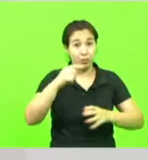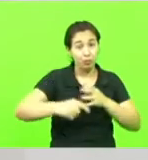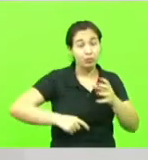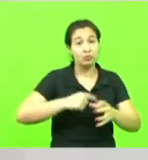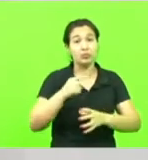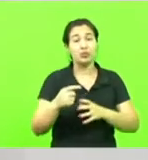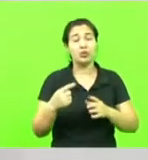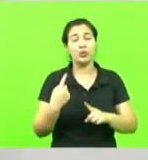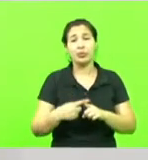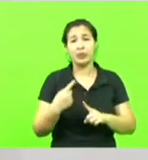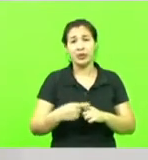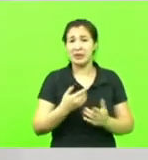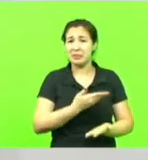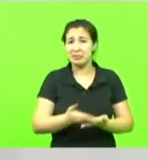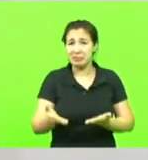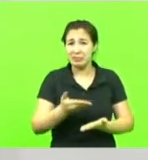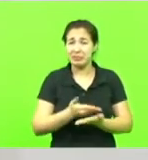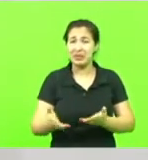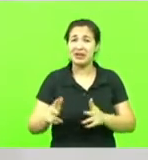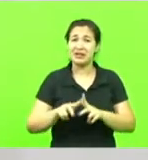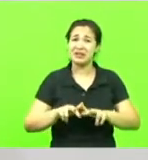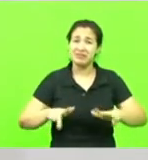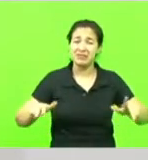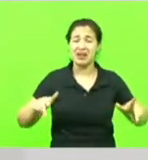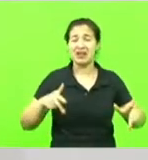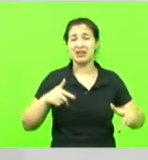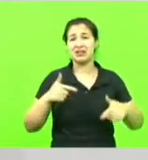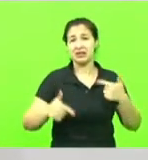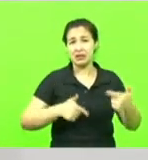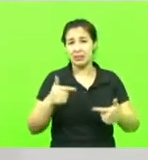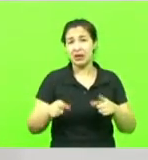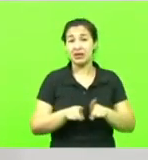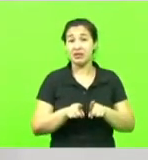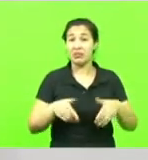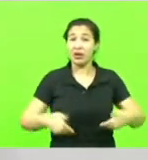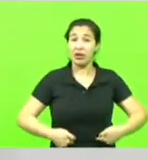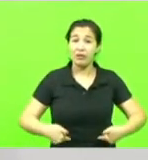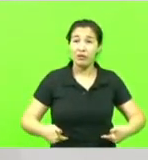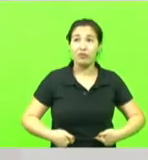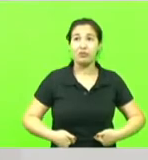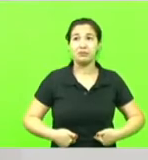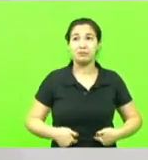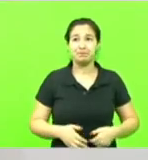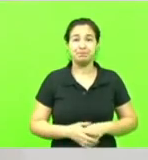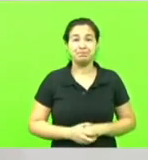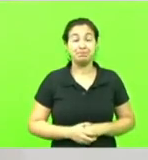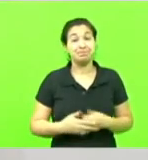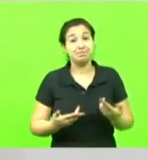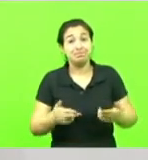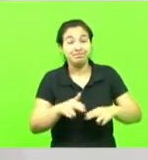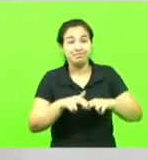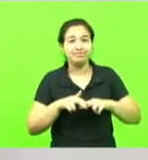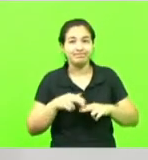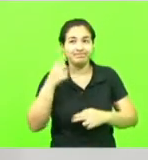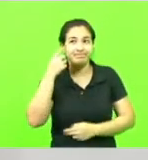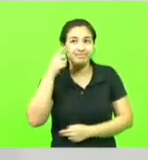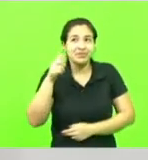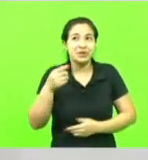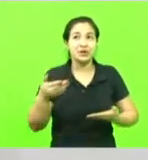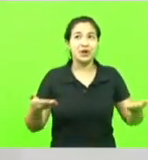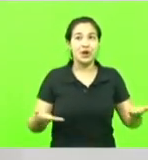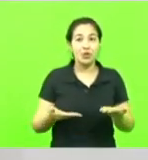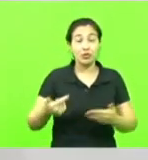desemprego e fome voltando a assombrar milhões de famílias brasileiras. E é por isso que, nesta data, eu que também